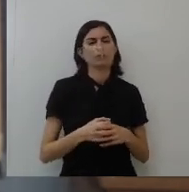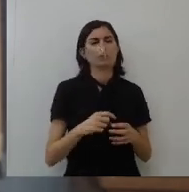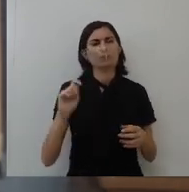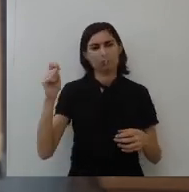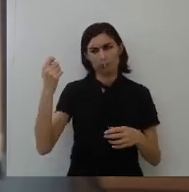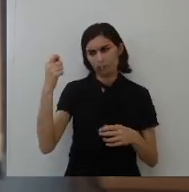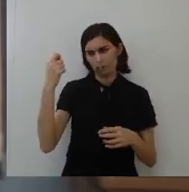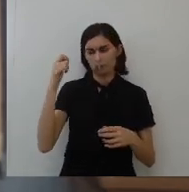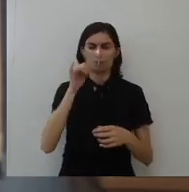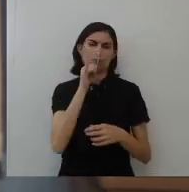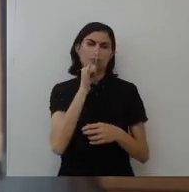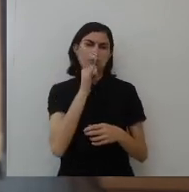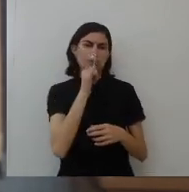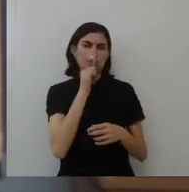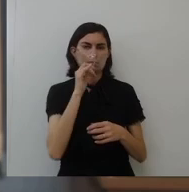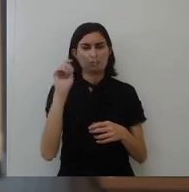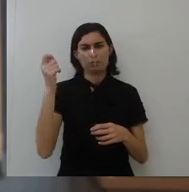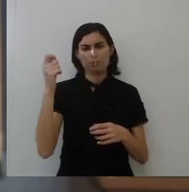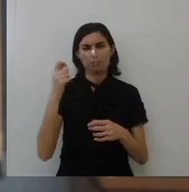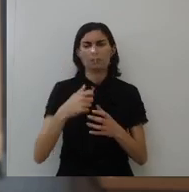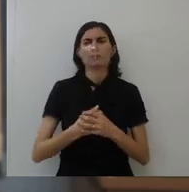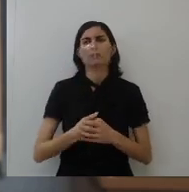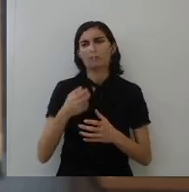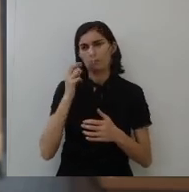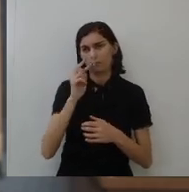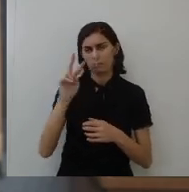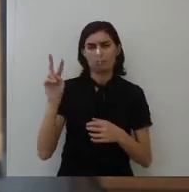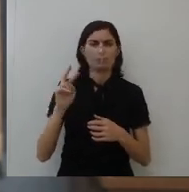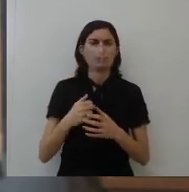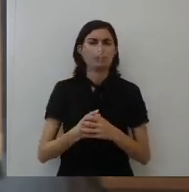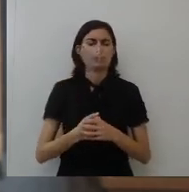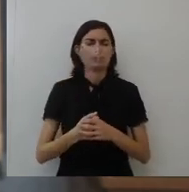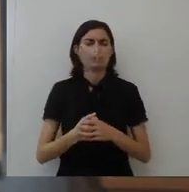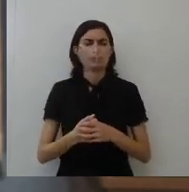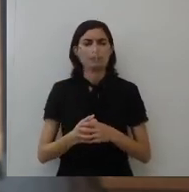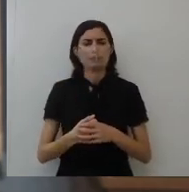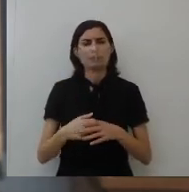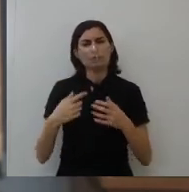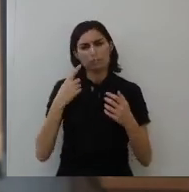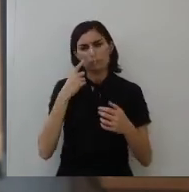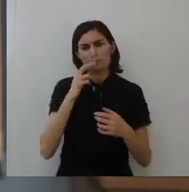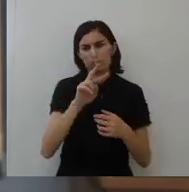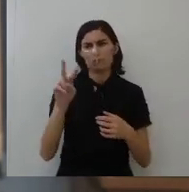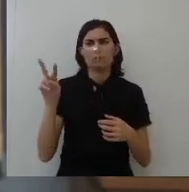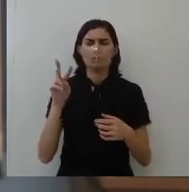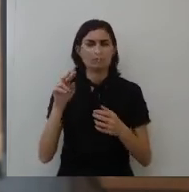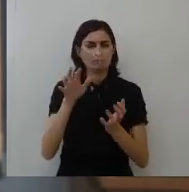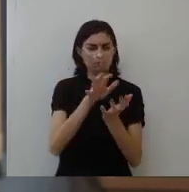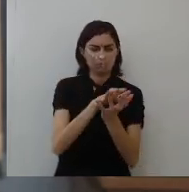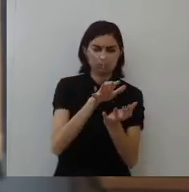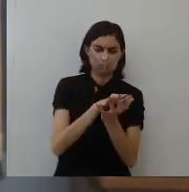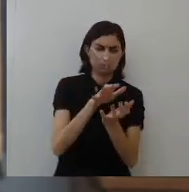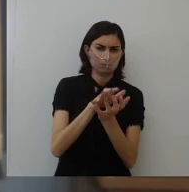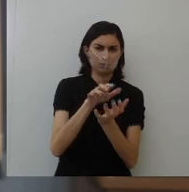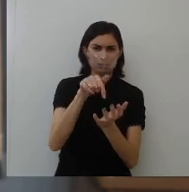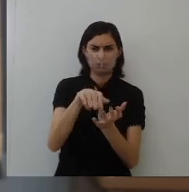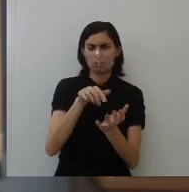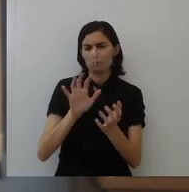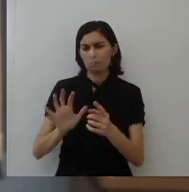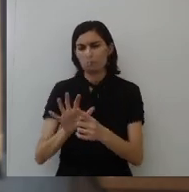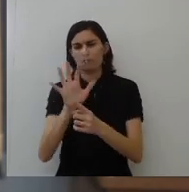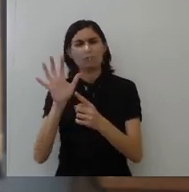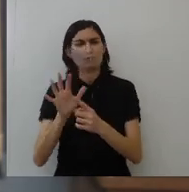Abreu Lima, por exemplo. Abraço aí, pessoal de Abreu Lima. Então vejam. Recife acaba exercendo uma